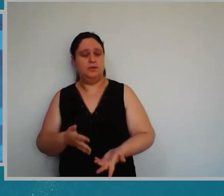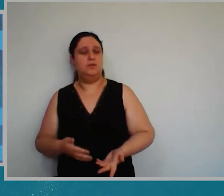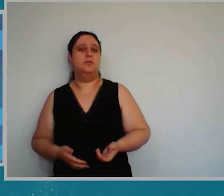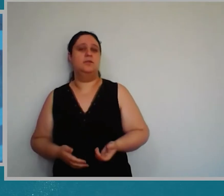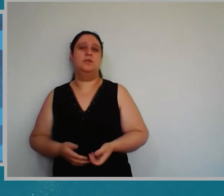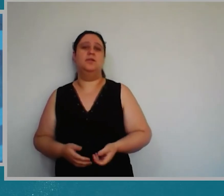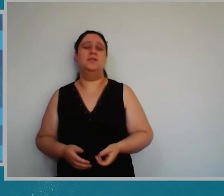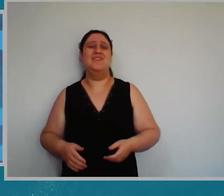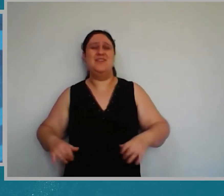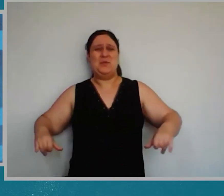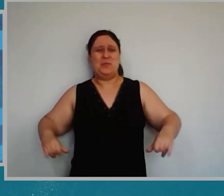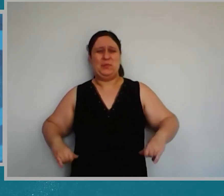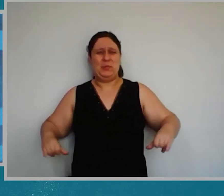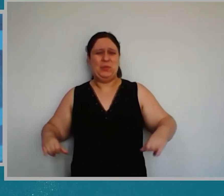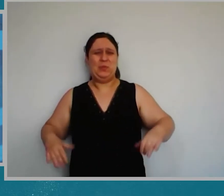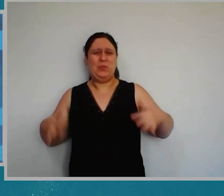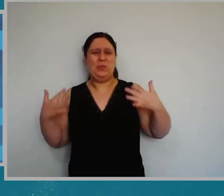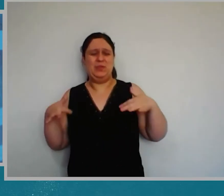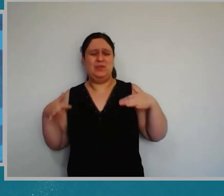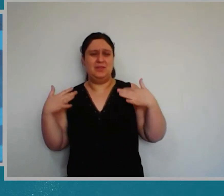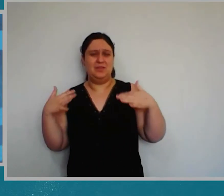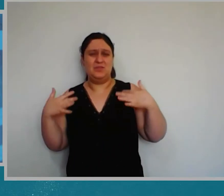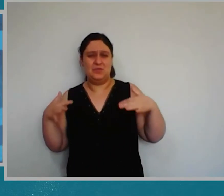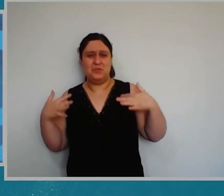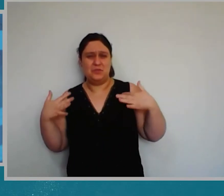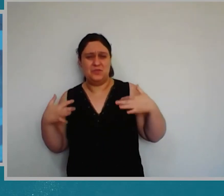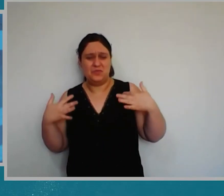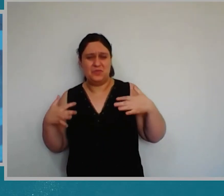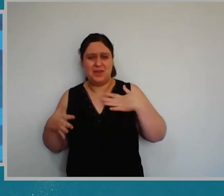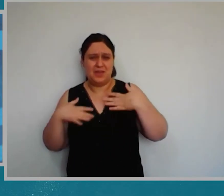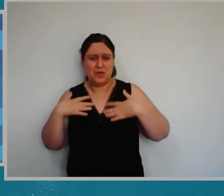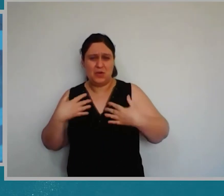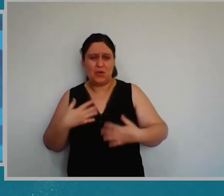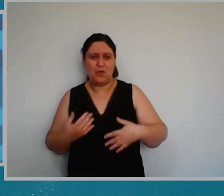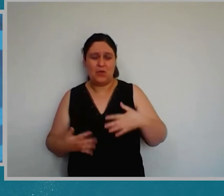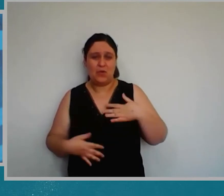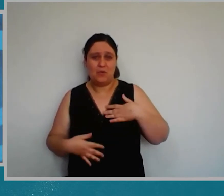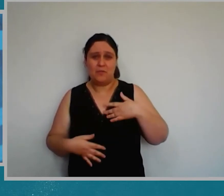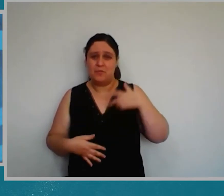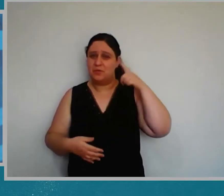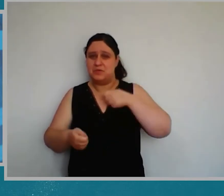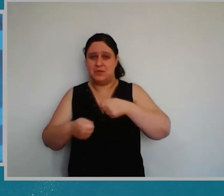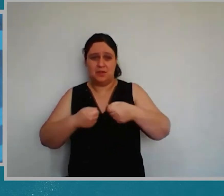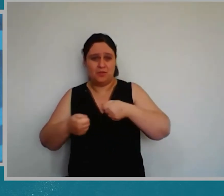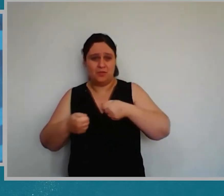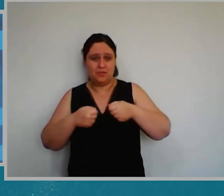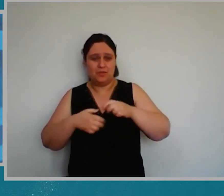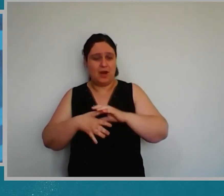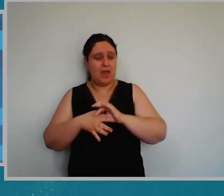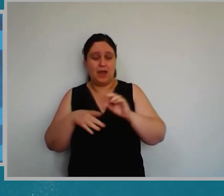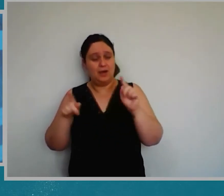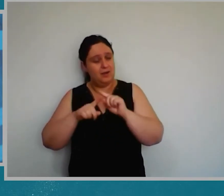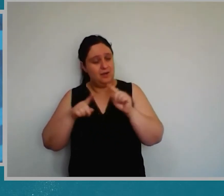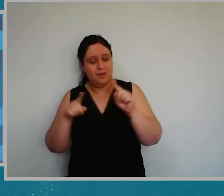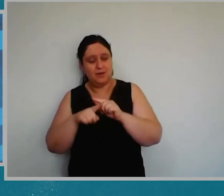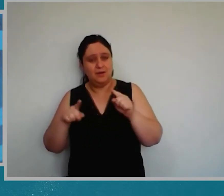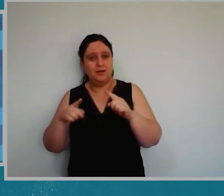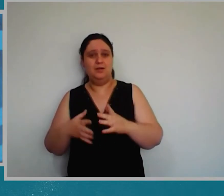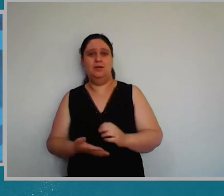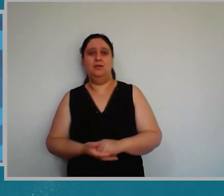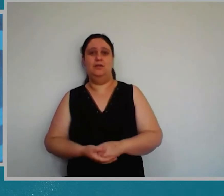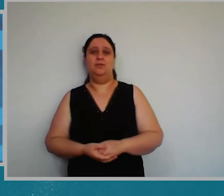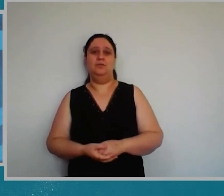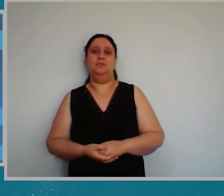sofrer o seu corpo para controlar a carne. Não é por aí. O jejum não é para isso.